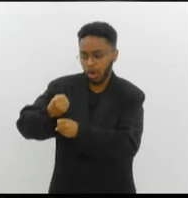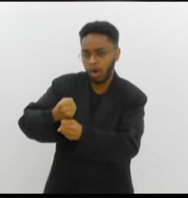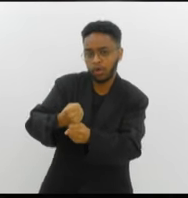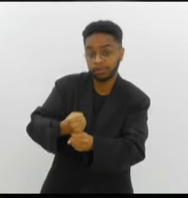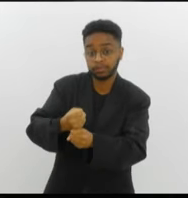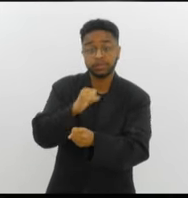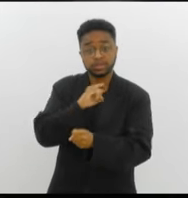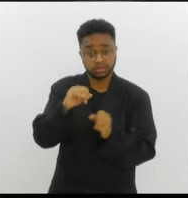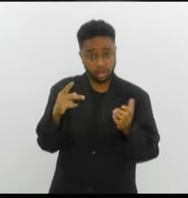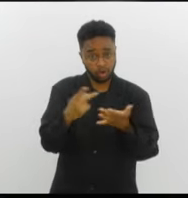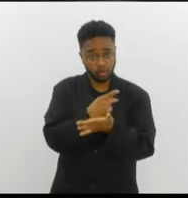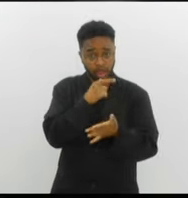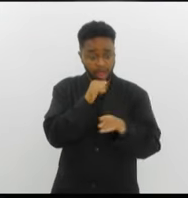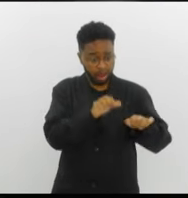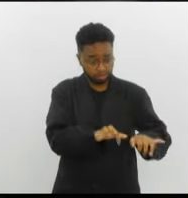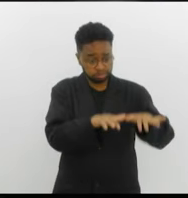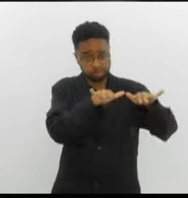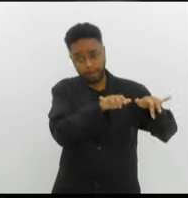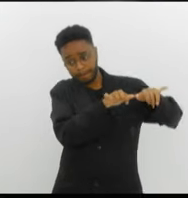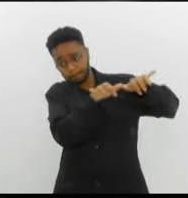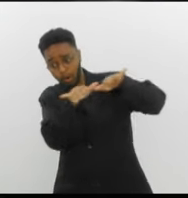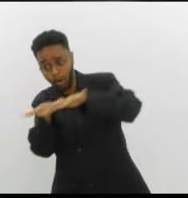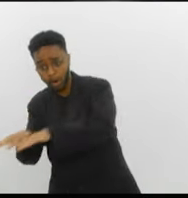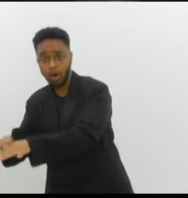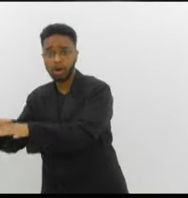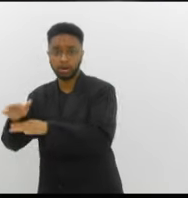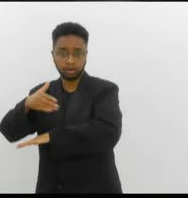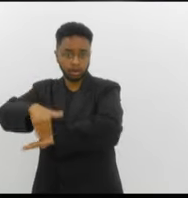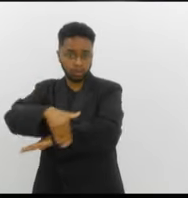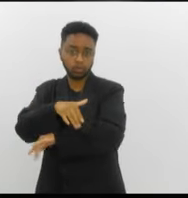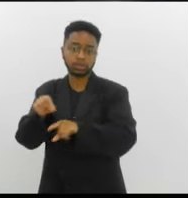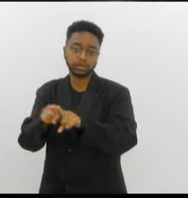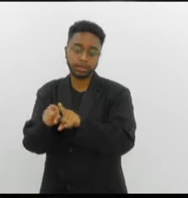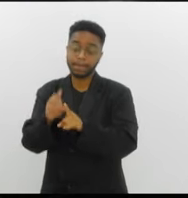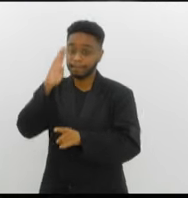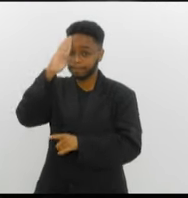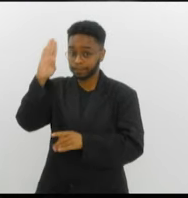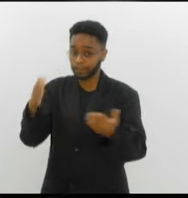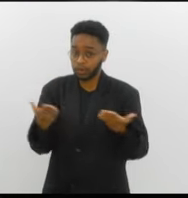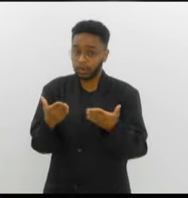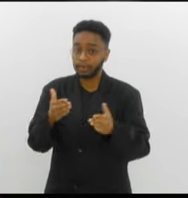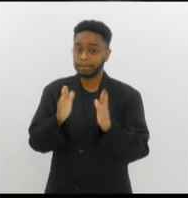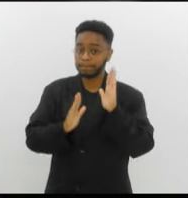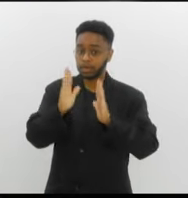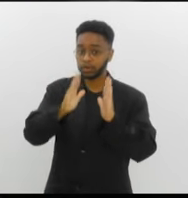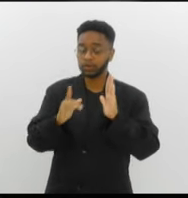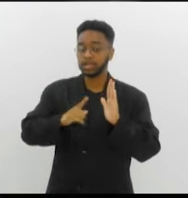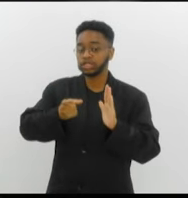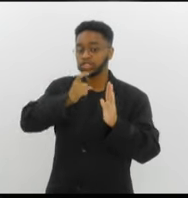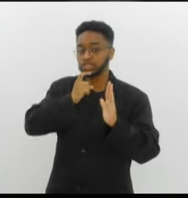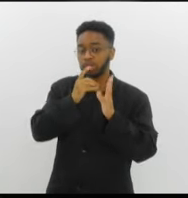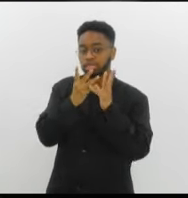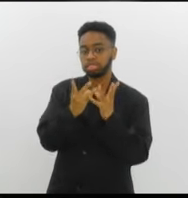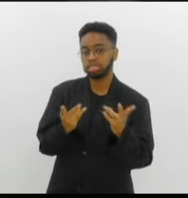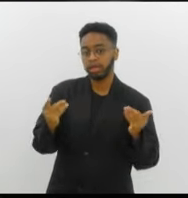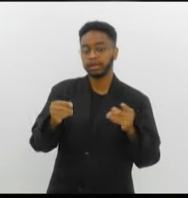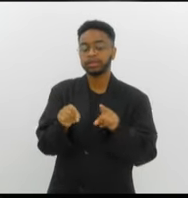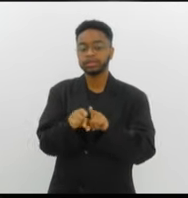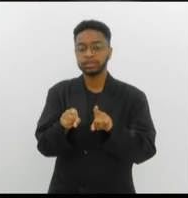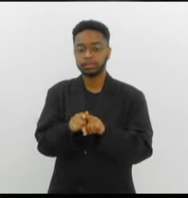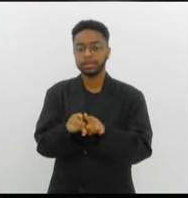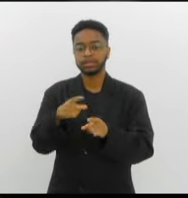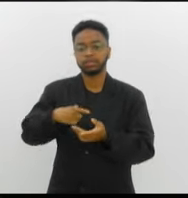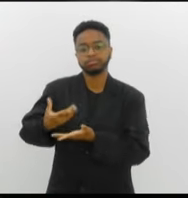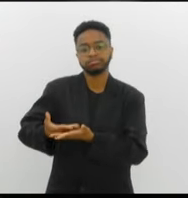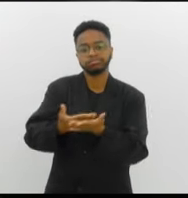avançar, ele toma tudo de volta, principalmente nesse período agora de degelo. E diversos estudos